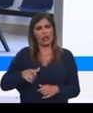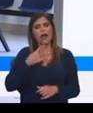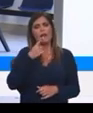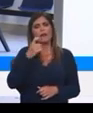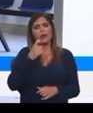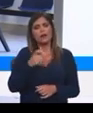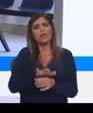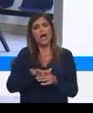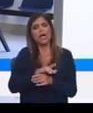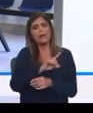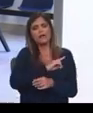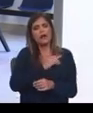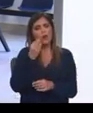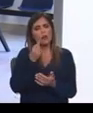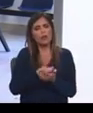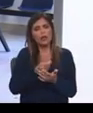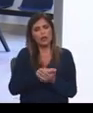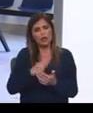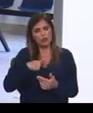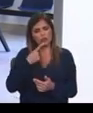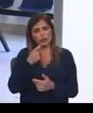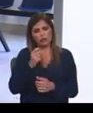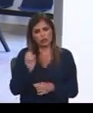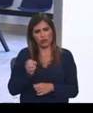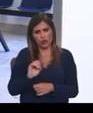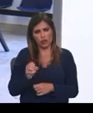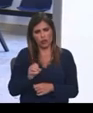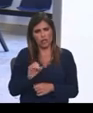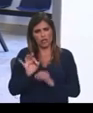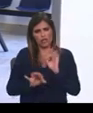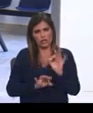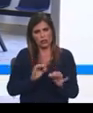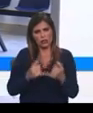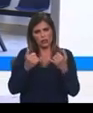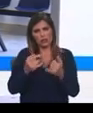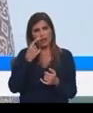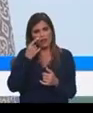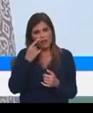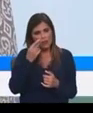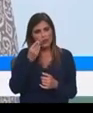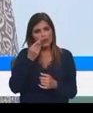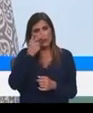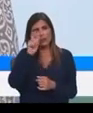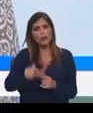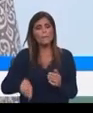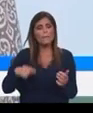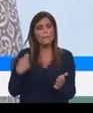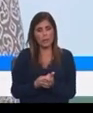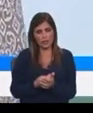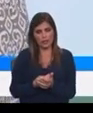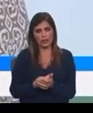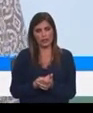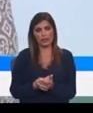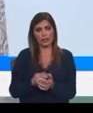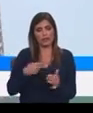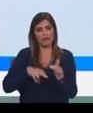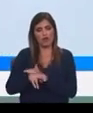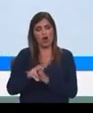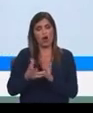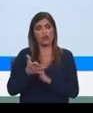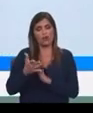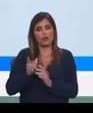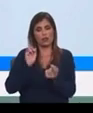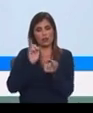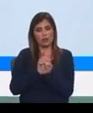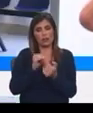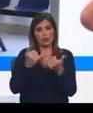pagar. Nós não fazemos essa pergunta. Primeiro tratamos e depois vamos ver como é que o cidadão paga. Quando chega à urgência tem que ser atendido. Depois